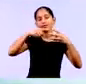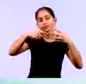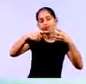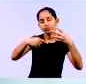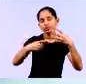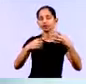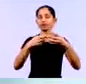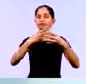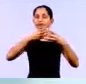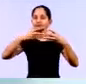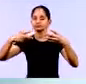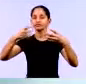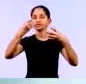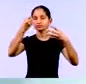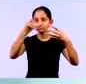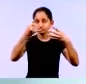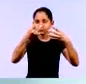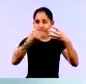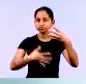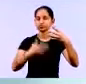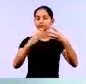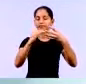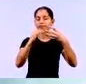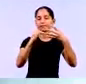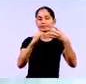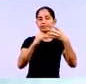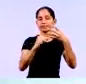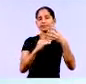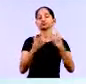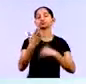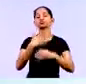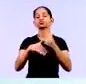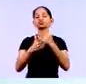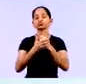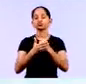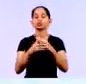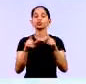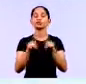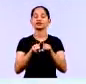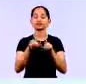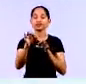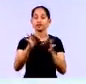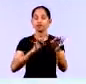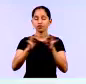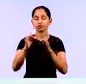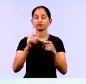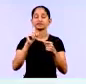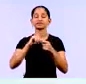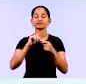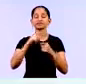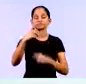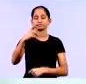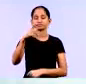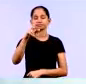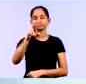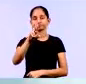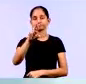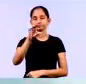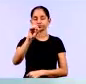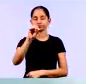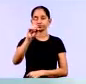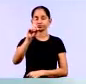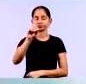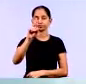peças. Na aula passada, nós trabalhamos a questão do orçamento de produção. No orçamento